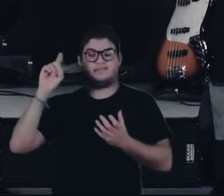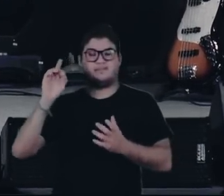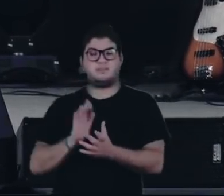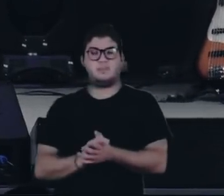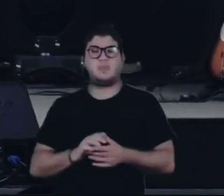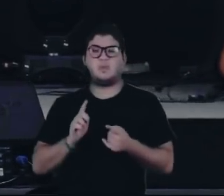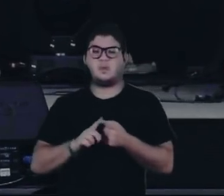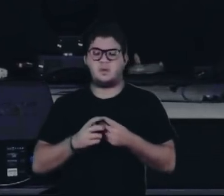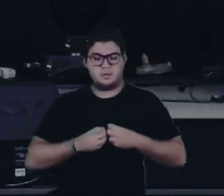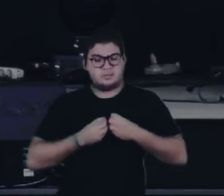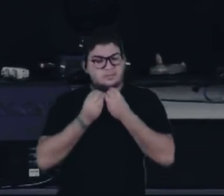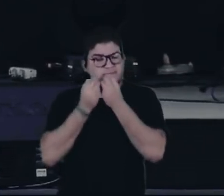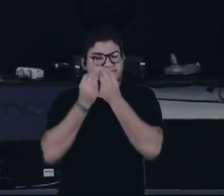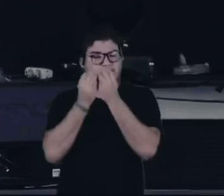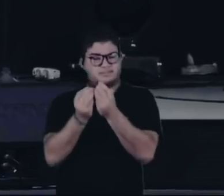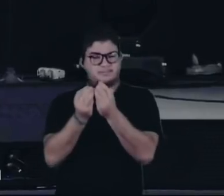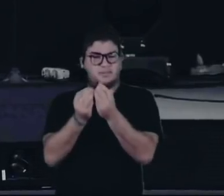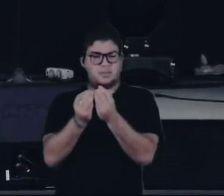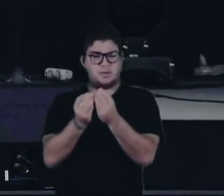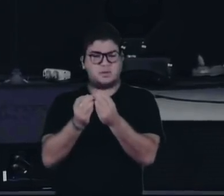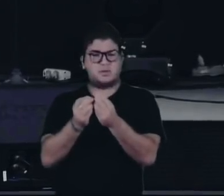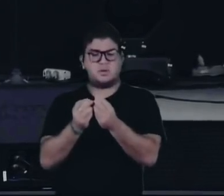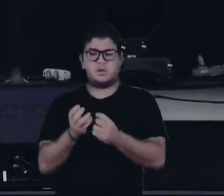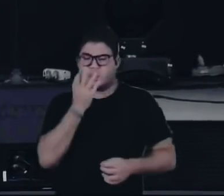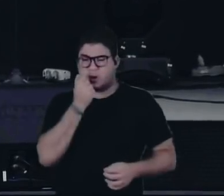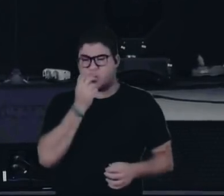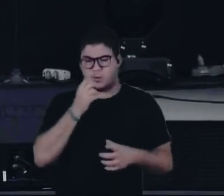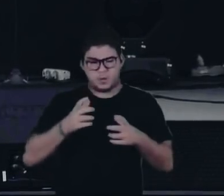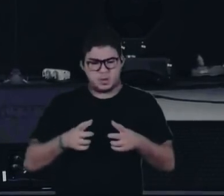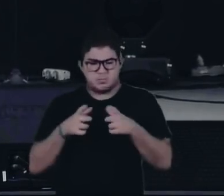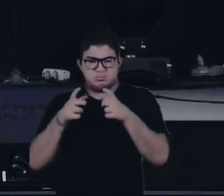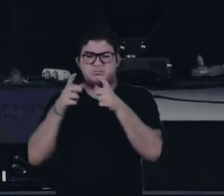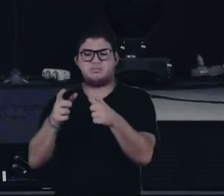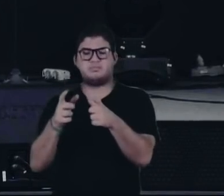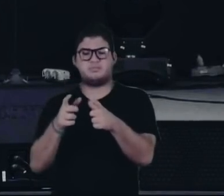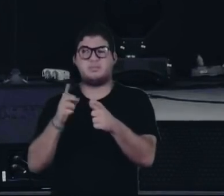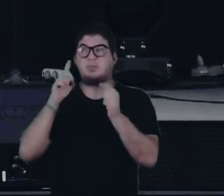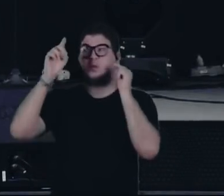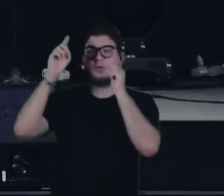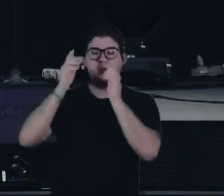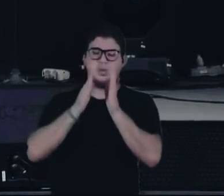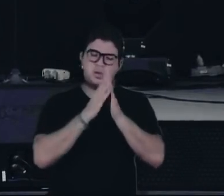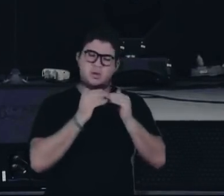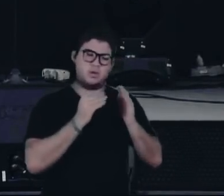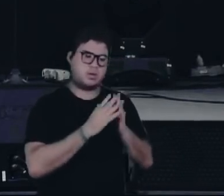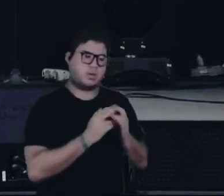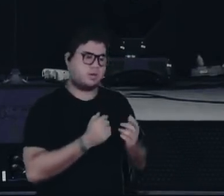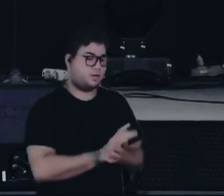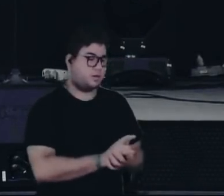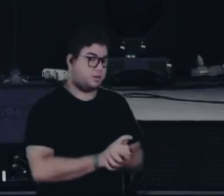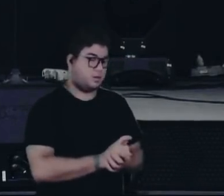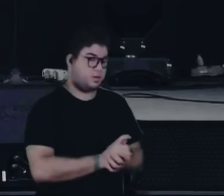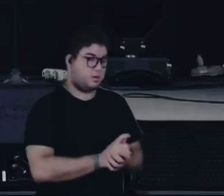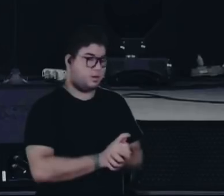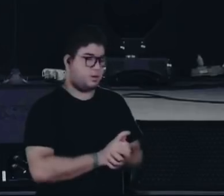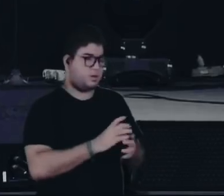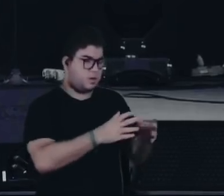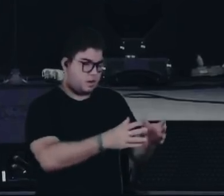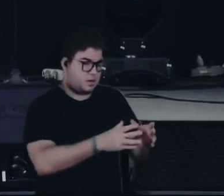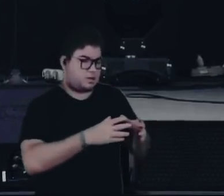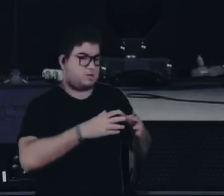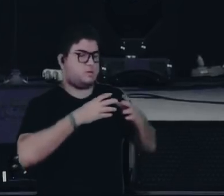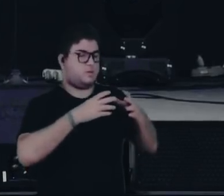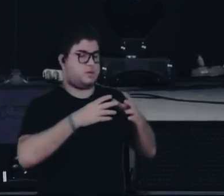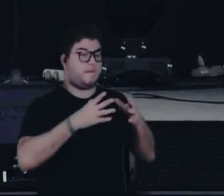Porque você pode ofertar assim, um pacote de fubá, e Deus não vai te pedir um quilo de queijo do reino, não.